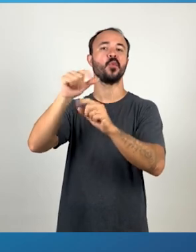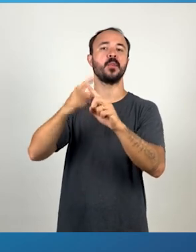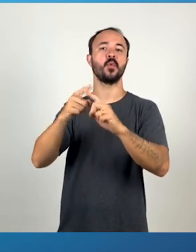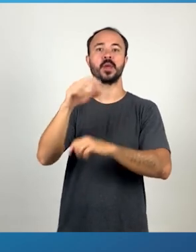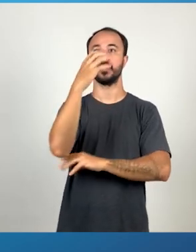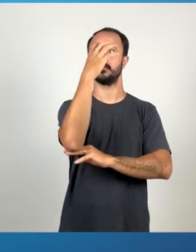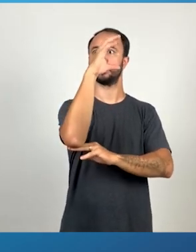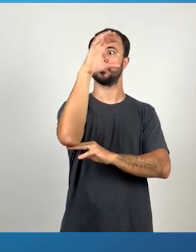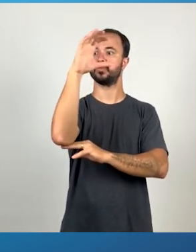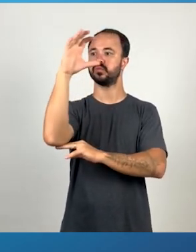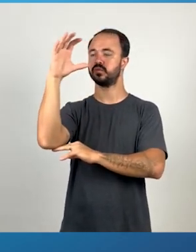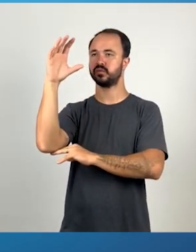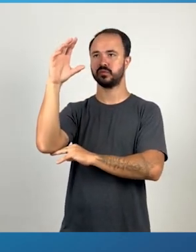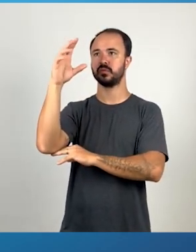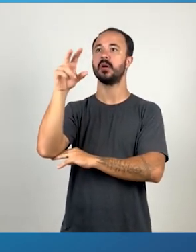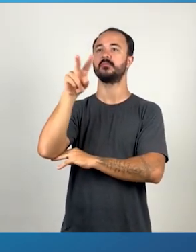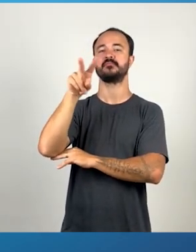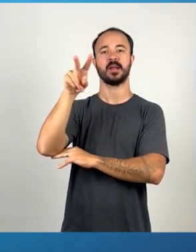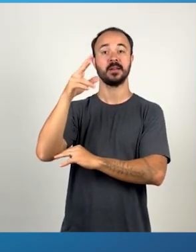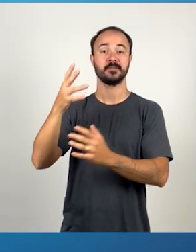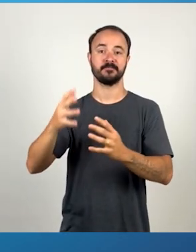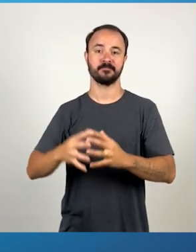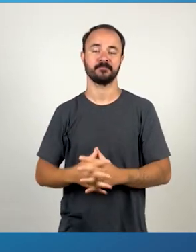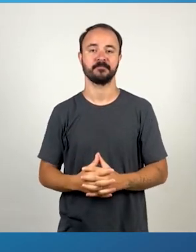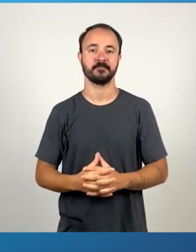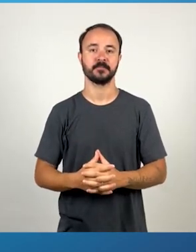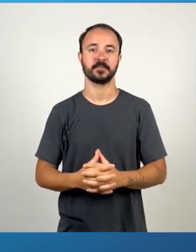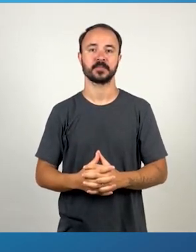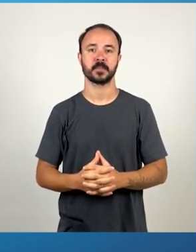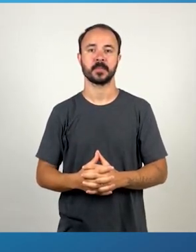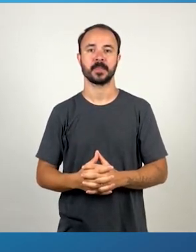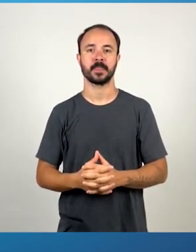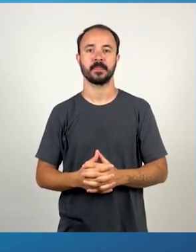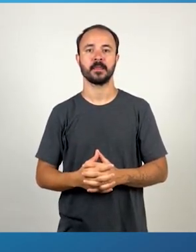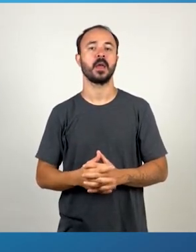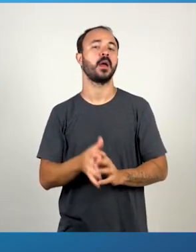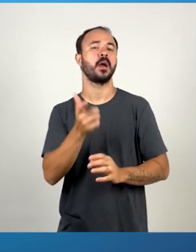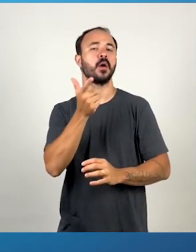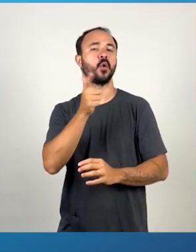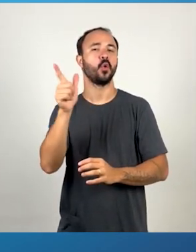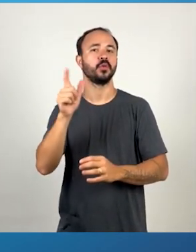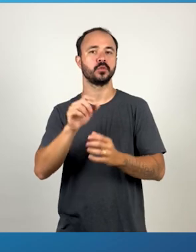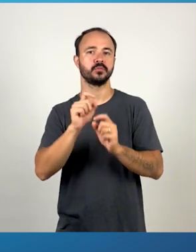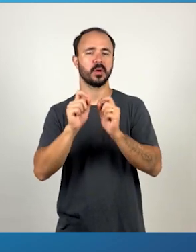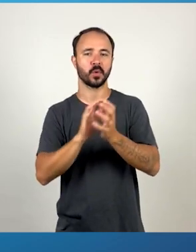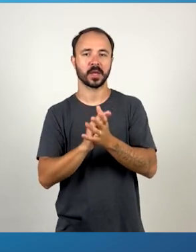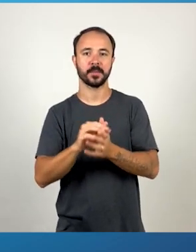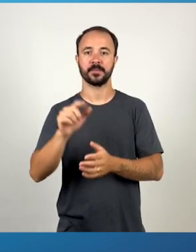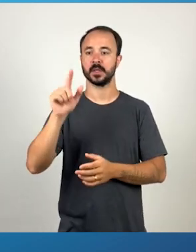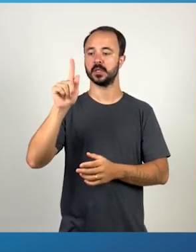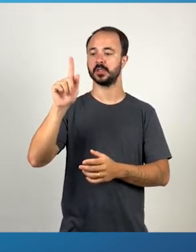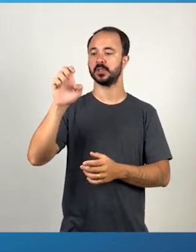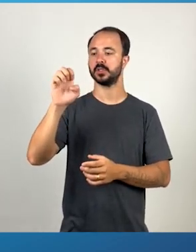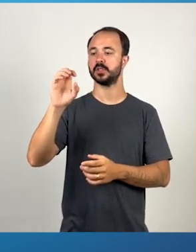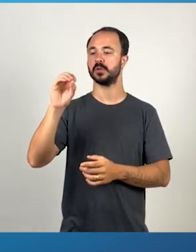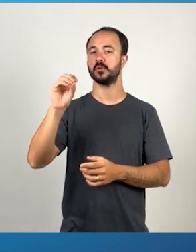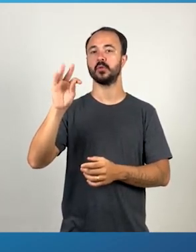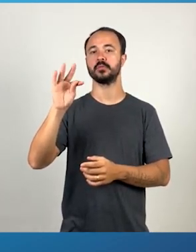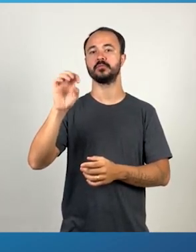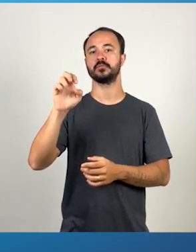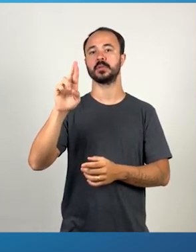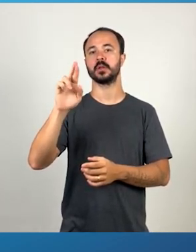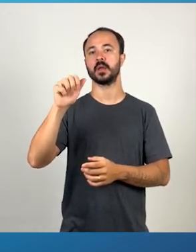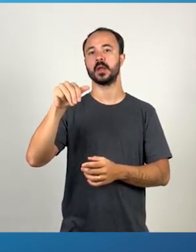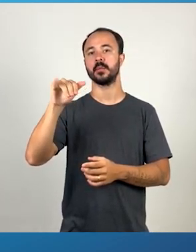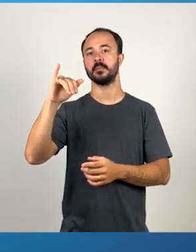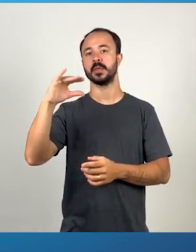tipo de energia considerado renovável que nós temos aqui é a energia geotérmica. tá? Ela é caracterizada por utilizar o